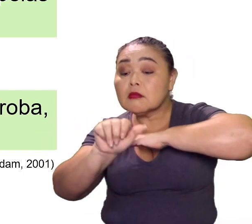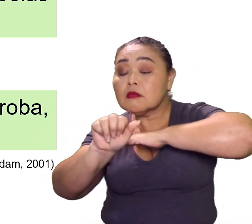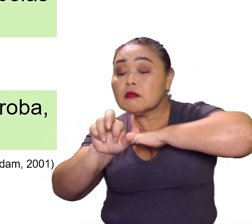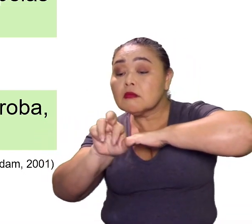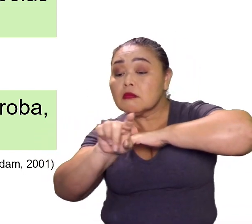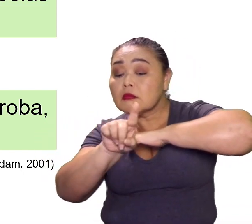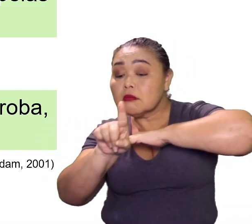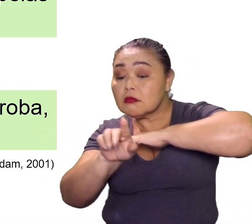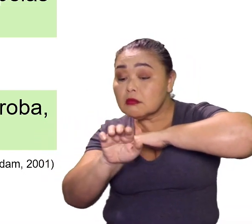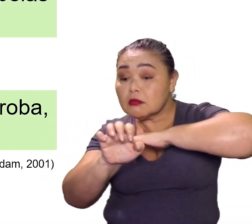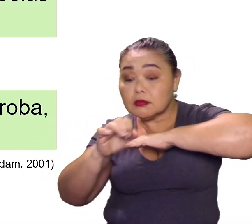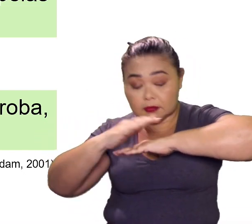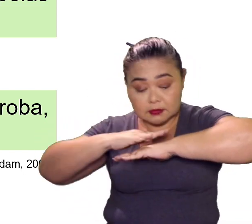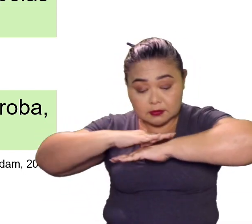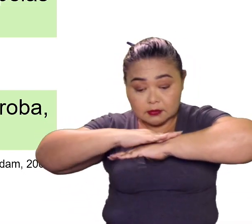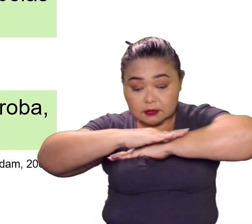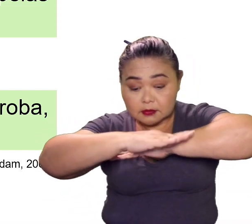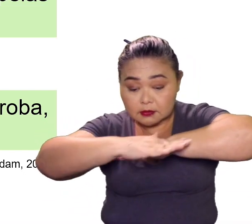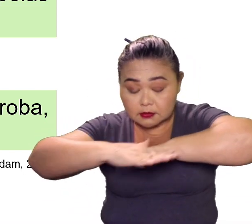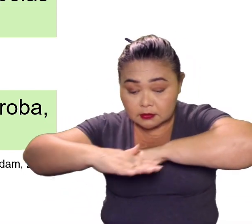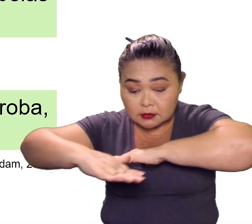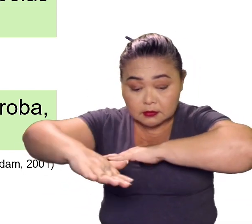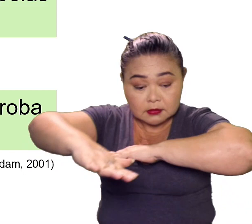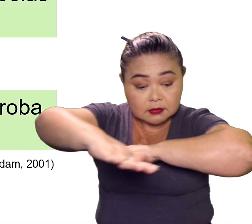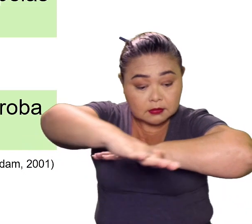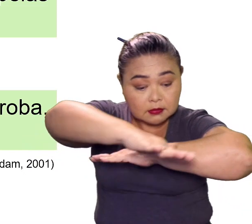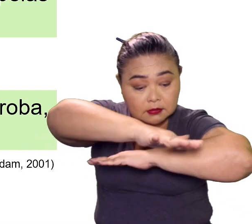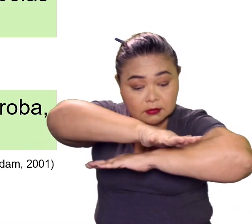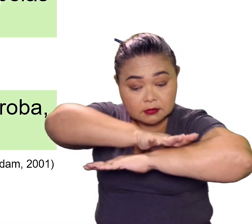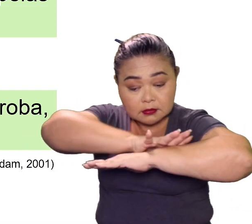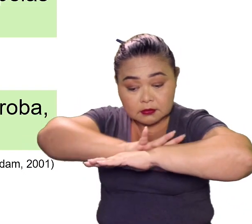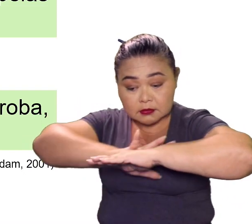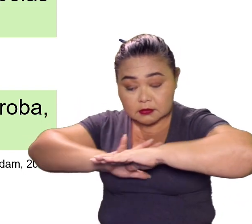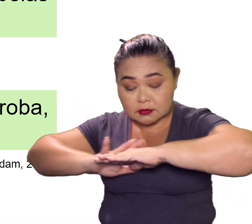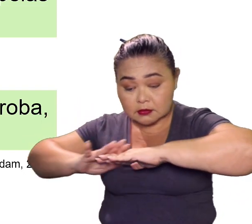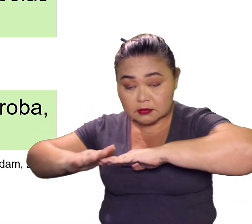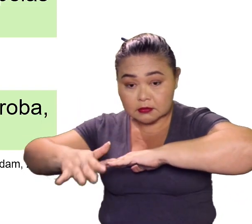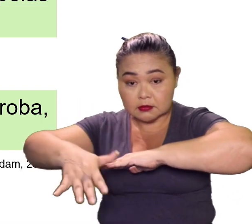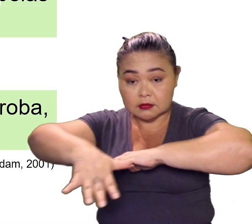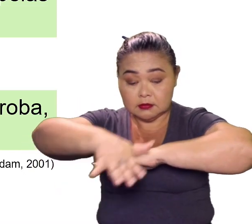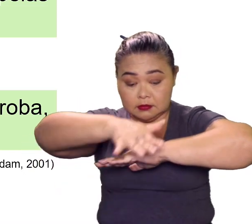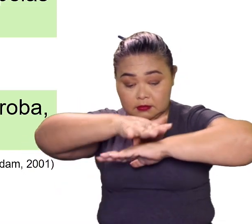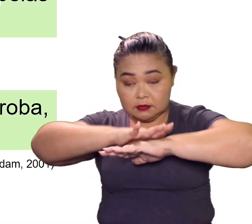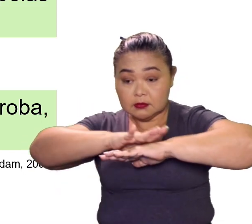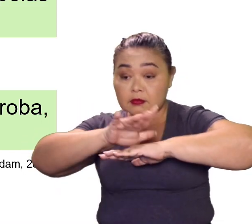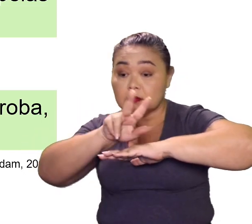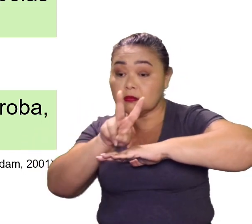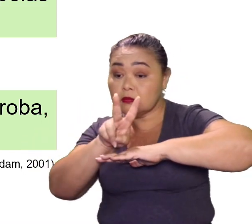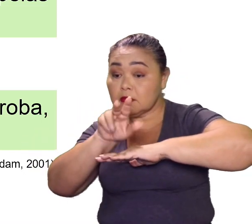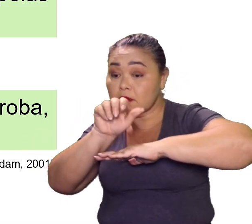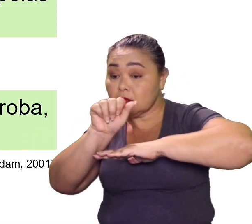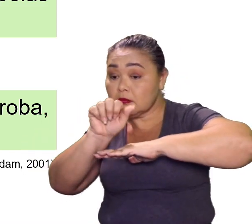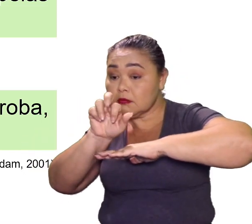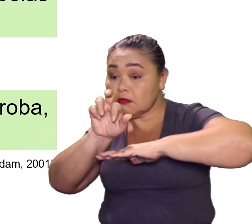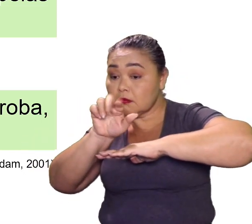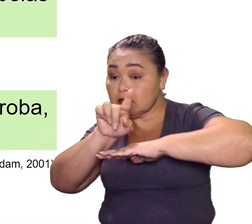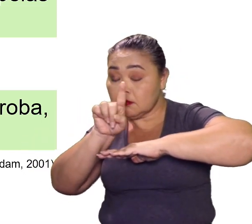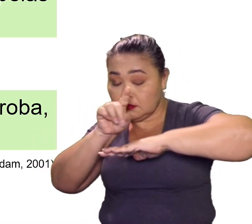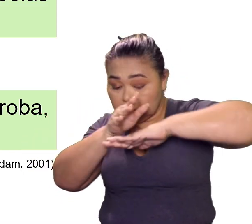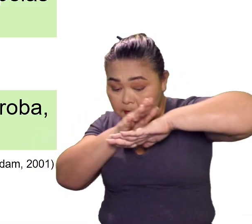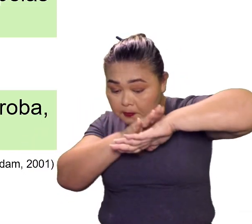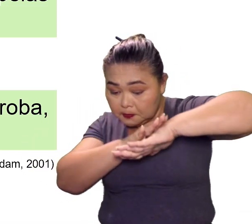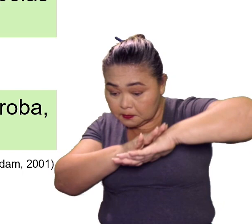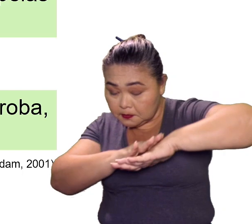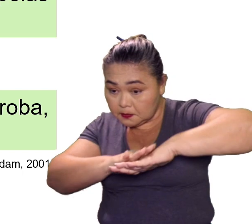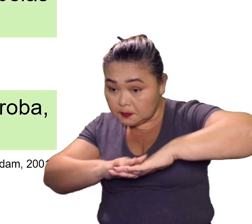mata de várzea para o nosso aluno lembrar? Ela está localizada em uma área mais baixa, sofre